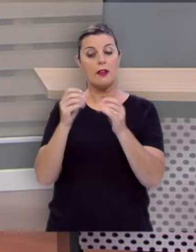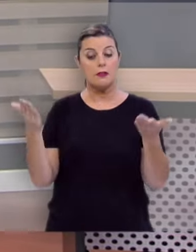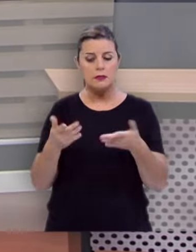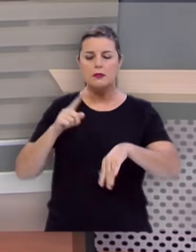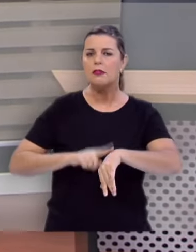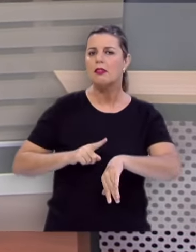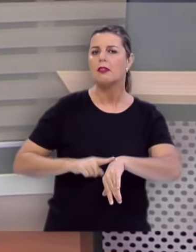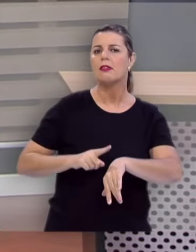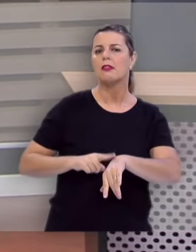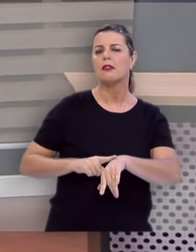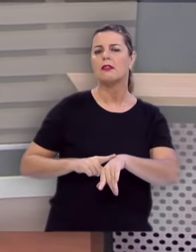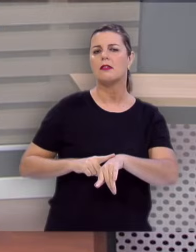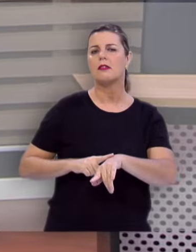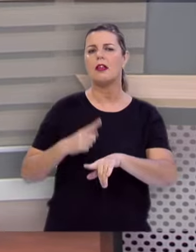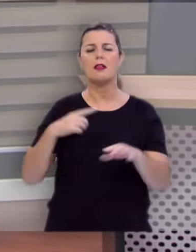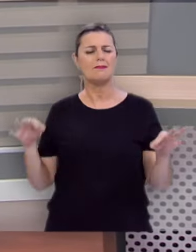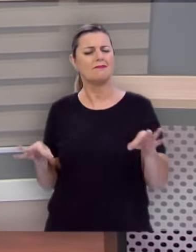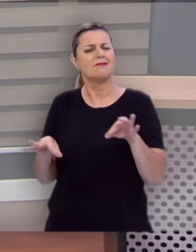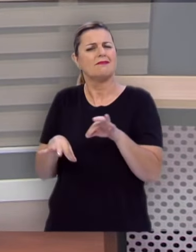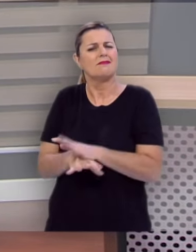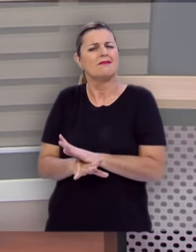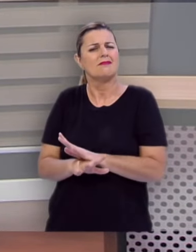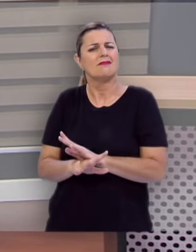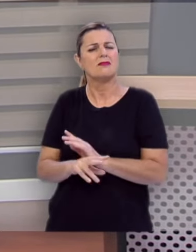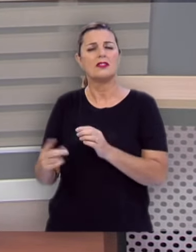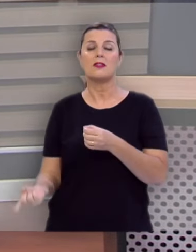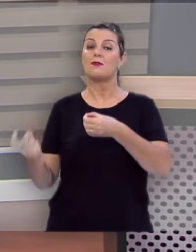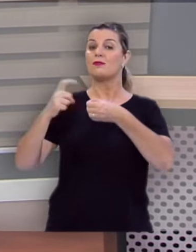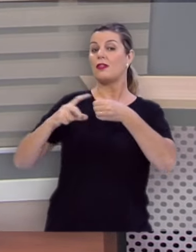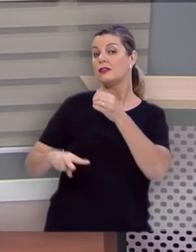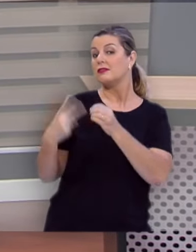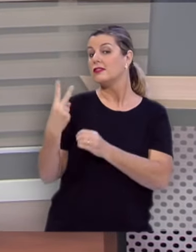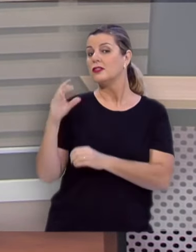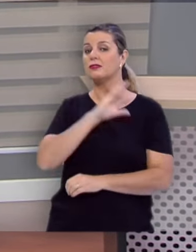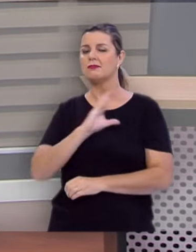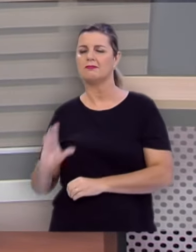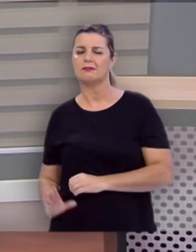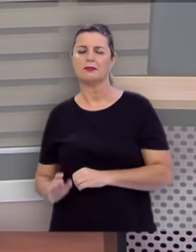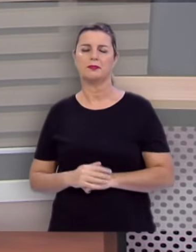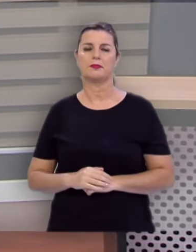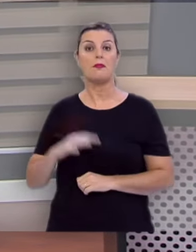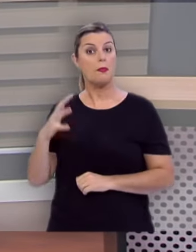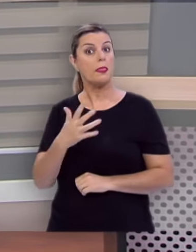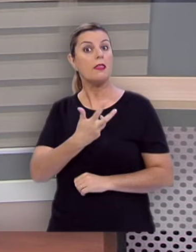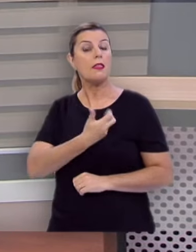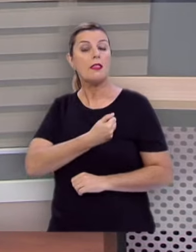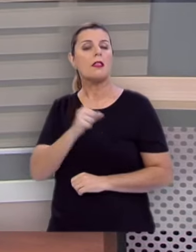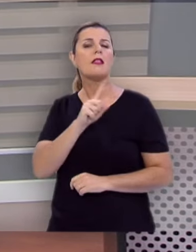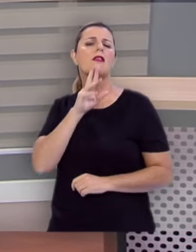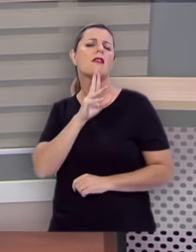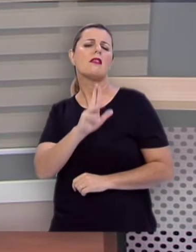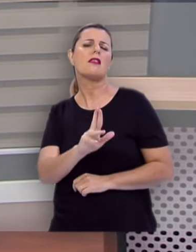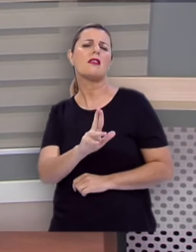no tempo e Deus a consumará na segunda vinda de Cristo. A salvação não